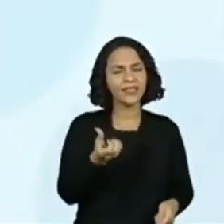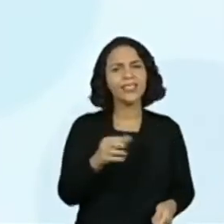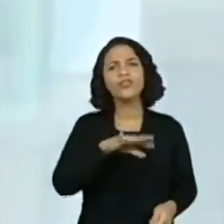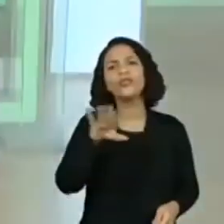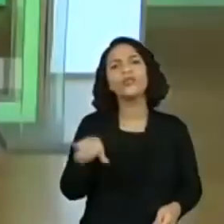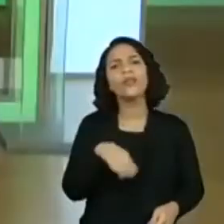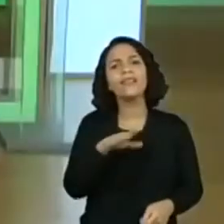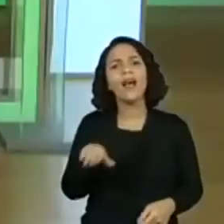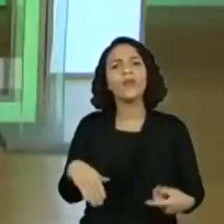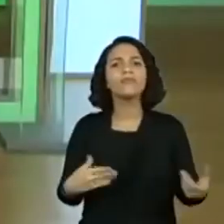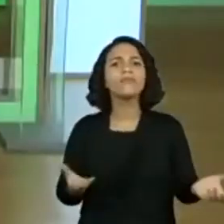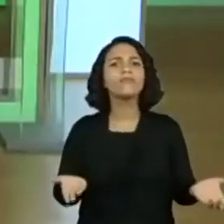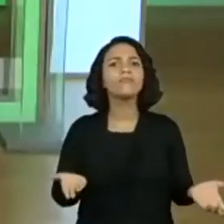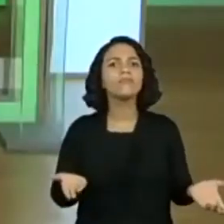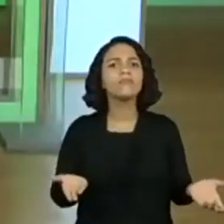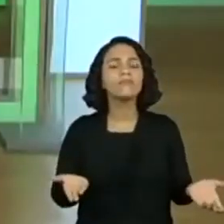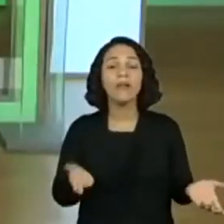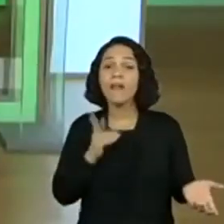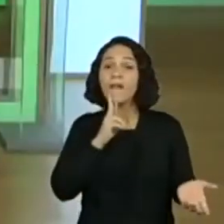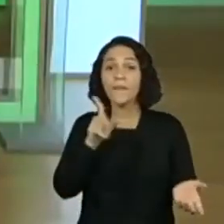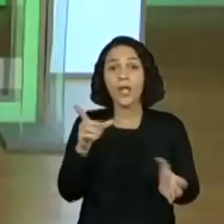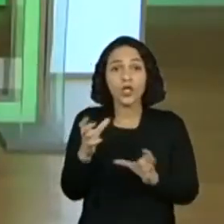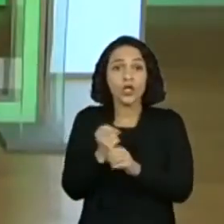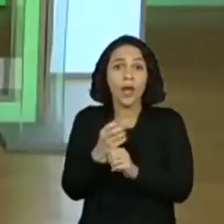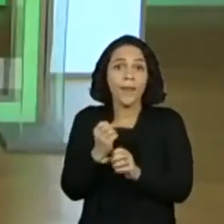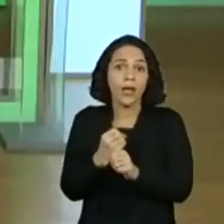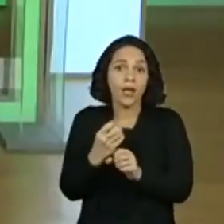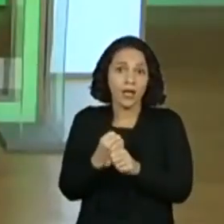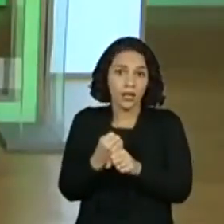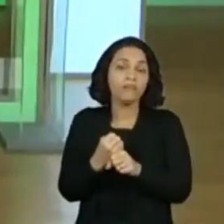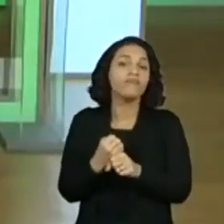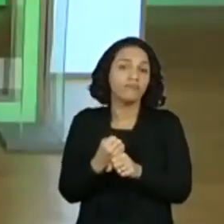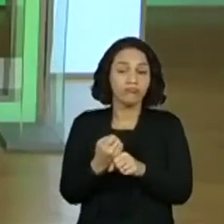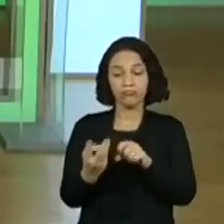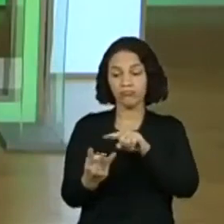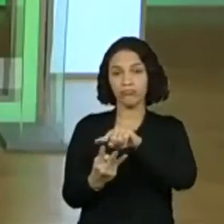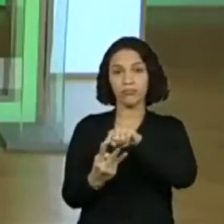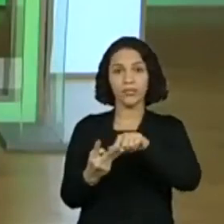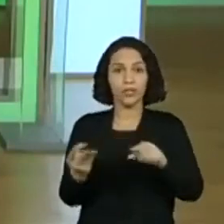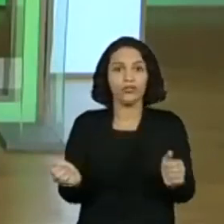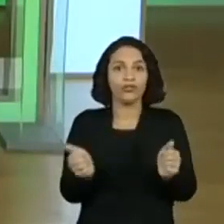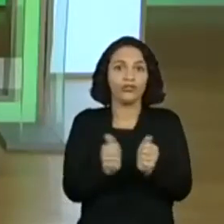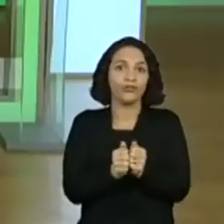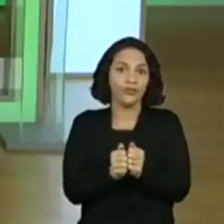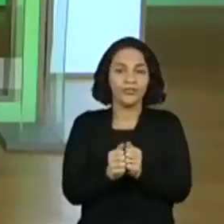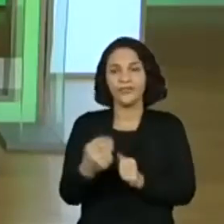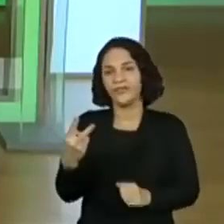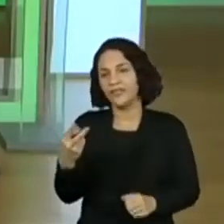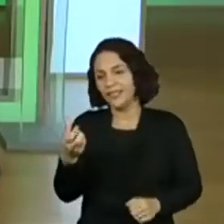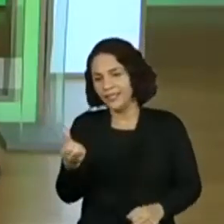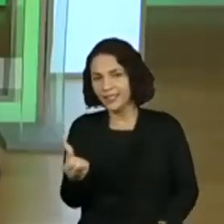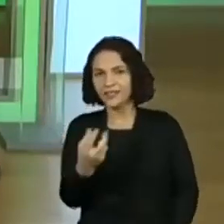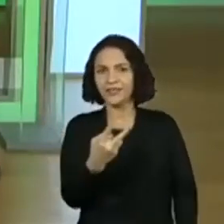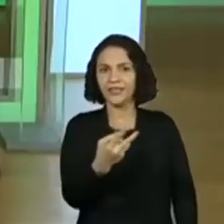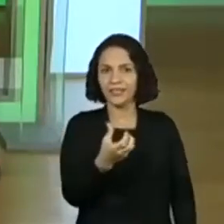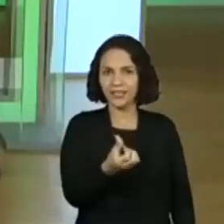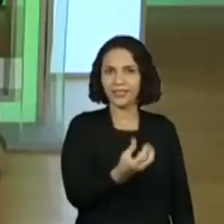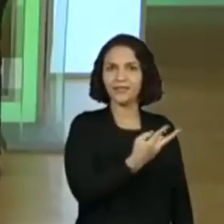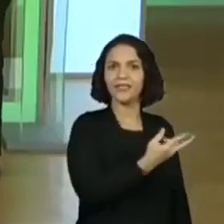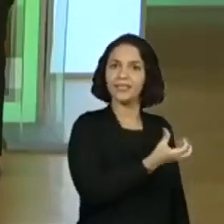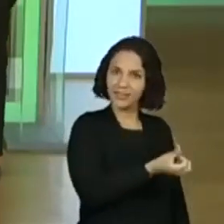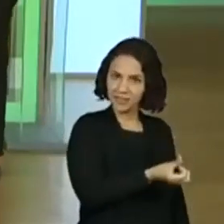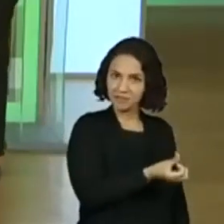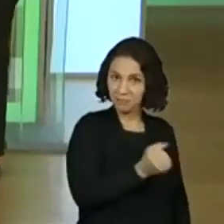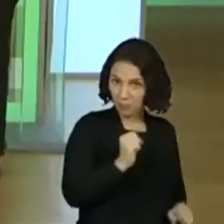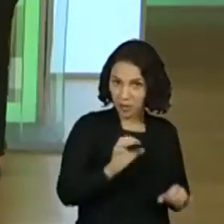aí resultante da soma. Sim. Das três bandejas, já. 26 mais 26 mais 26. Posso organizar então